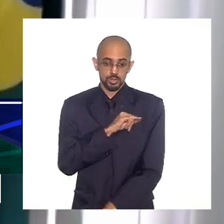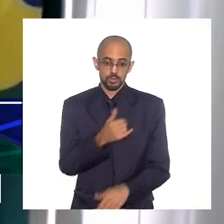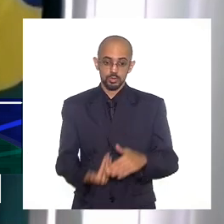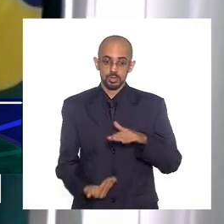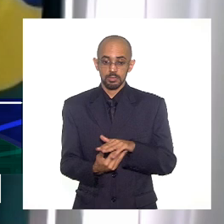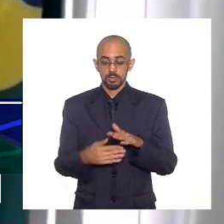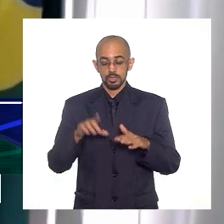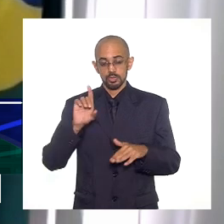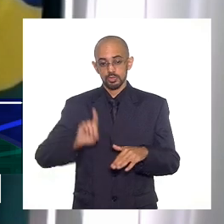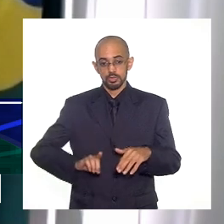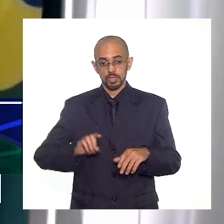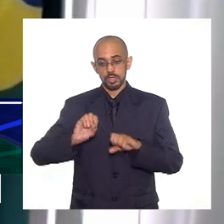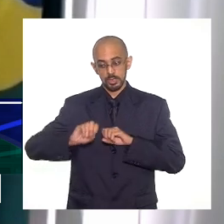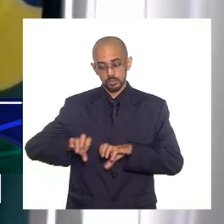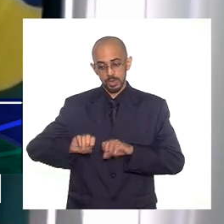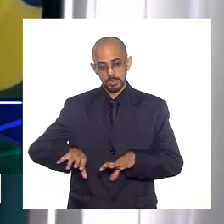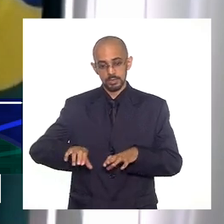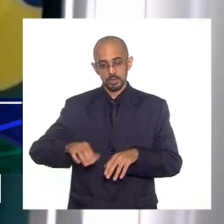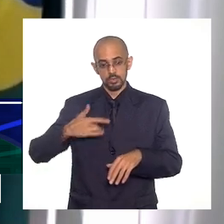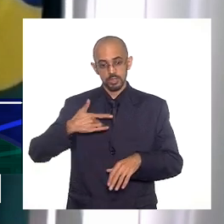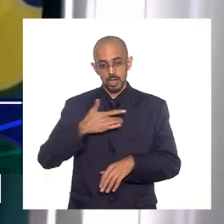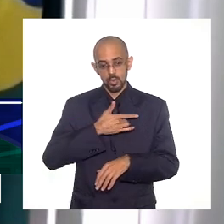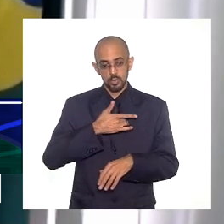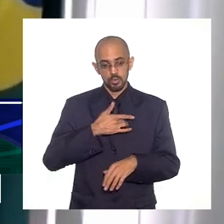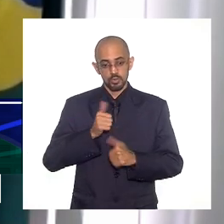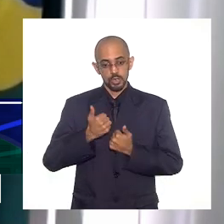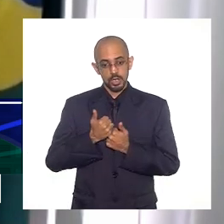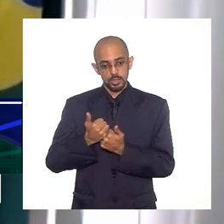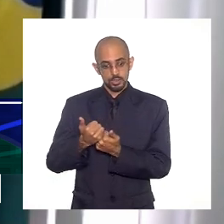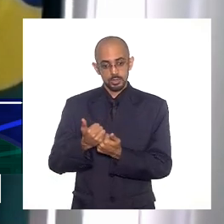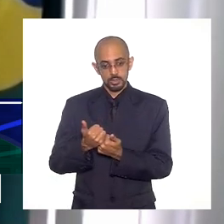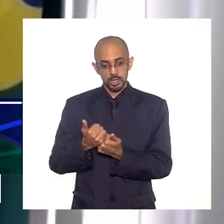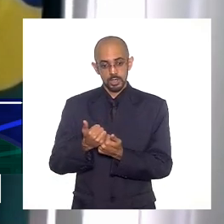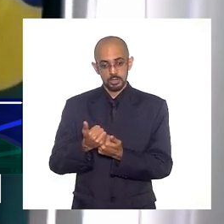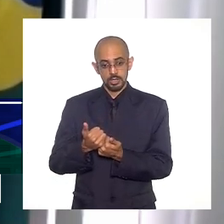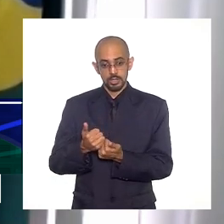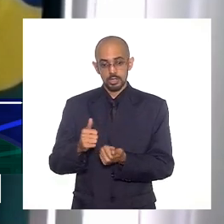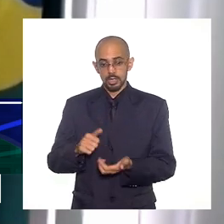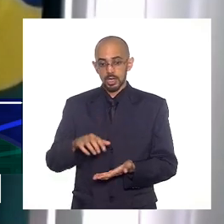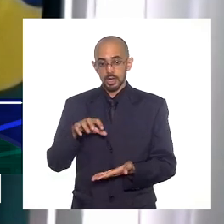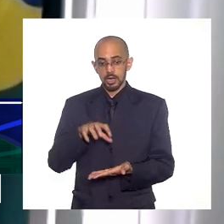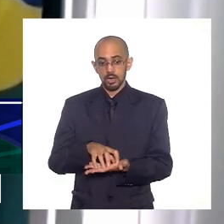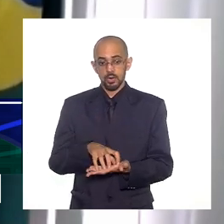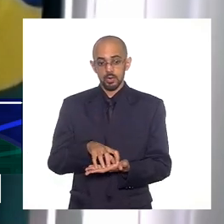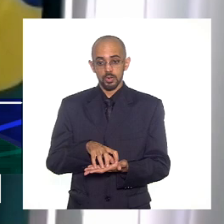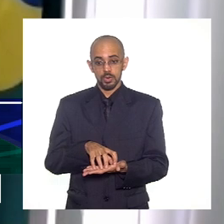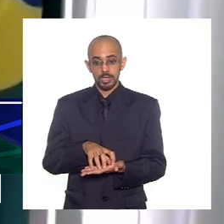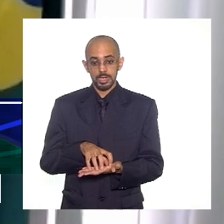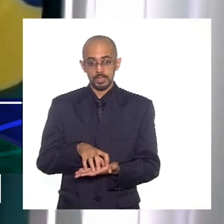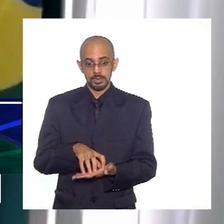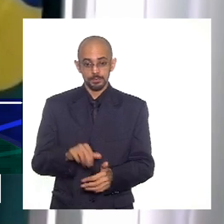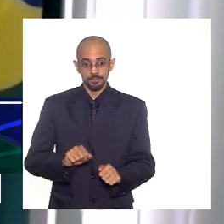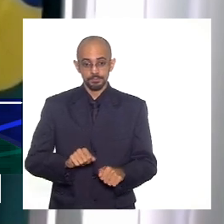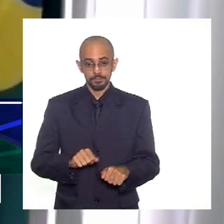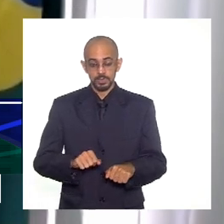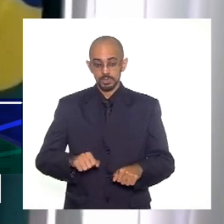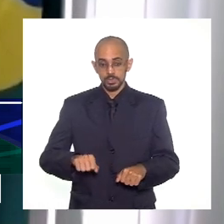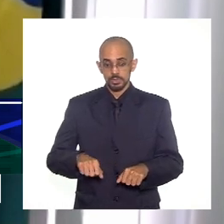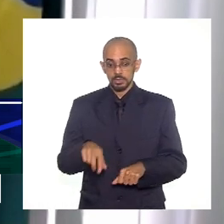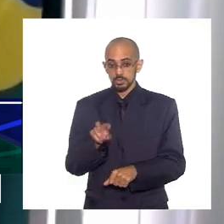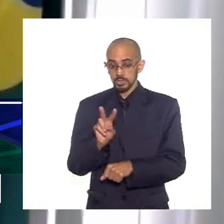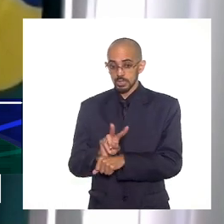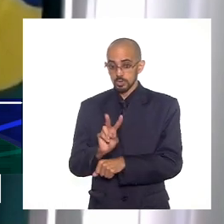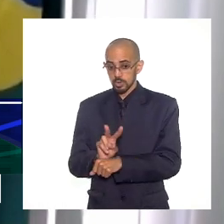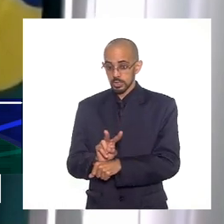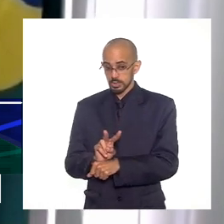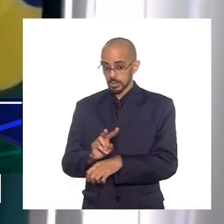à educação, à saúde, à assistência, às áreas em que a população precisa ser atendida pelo Estado, segurança pública, pelo poder público.